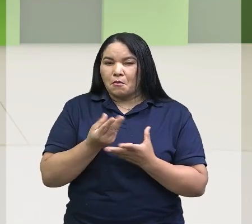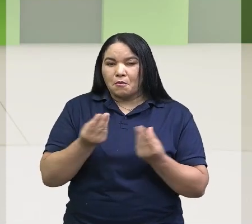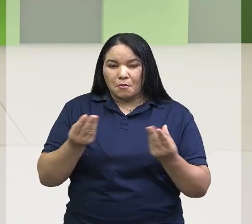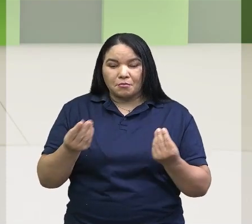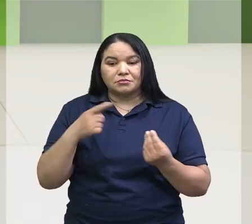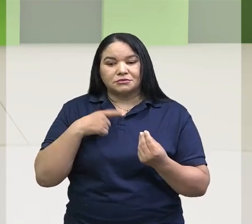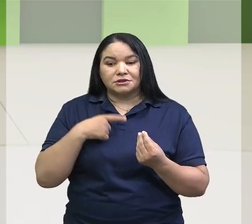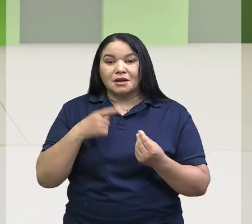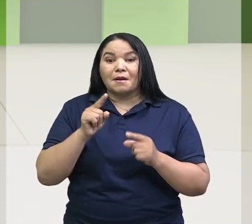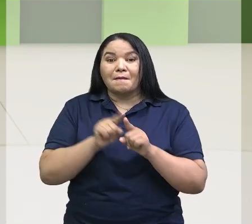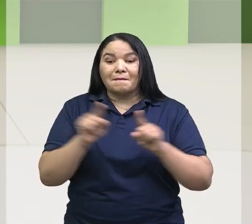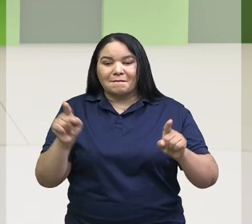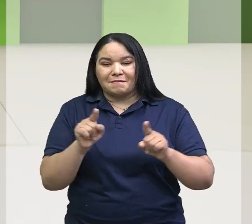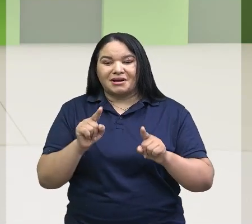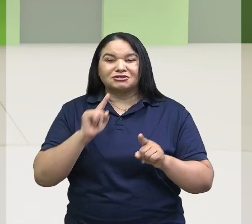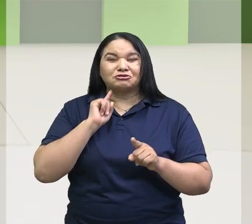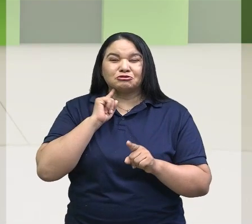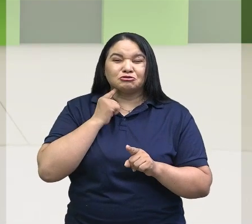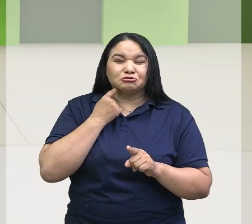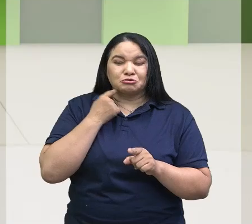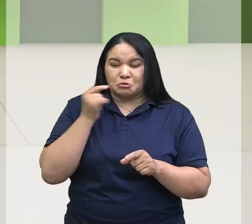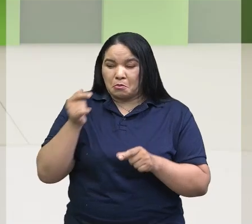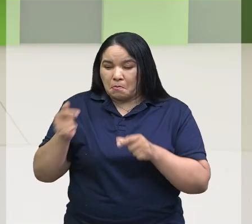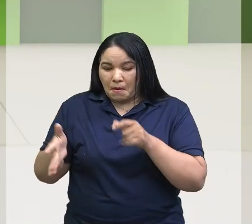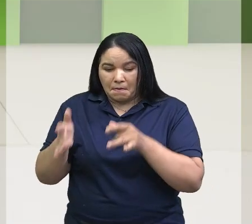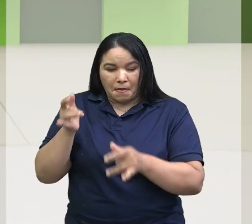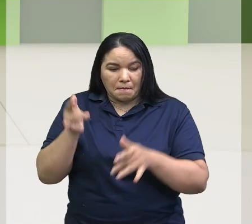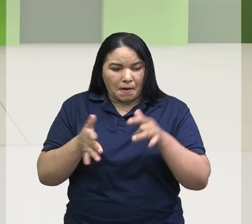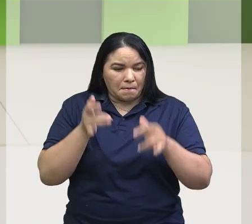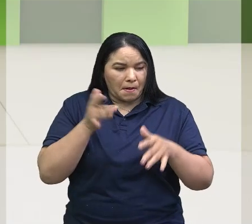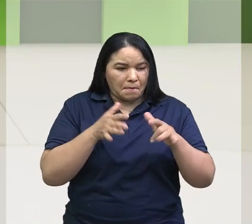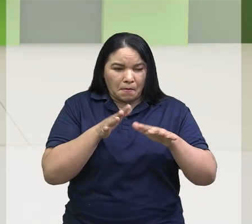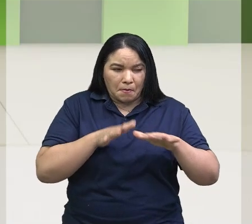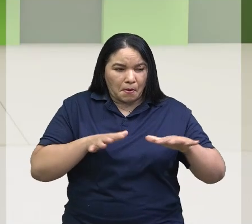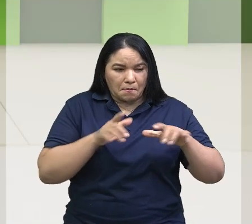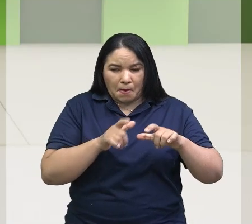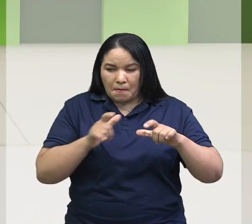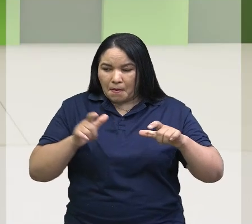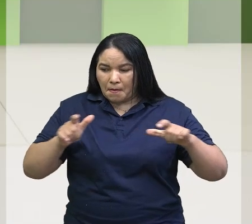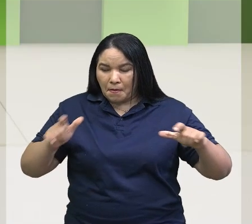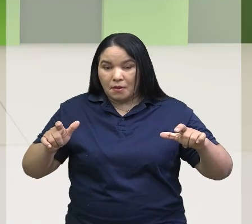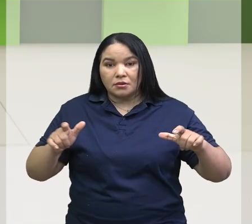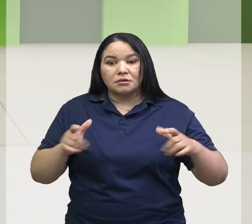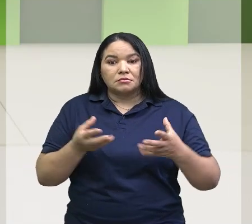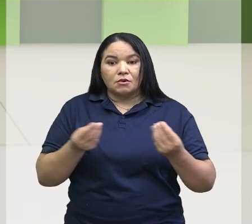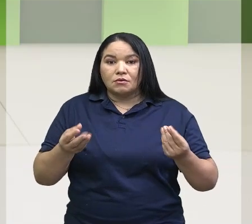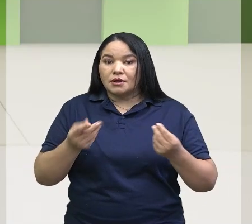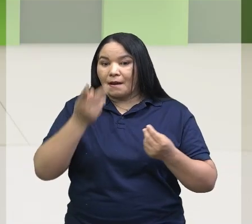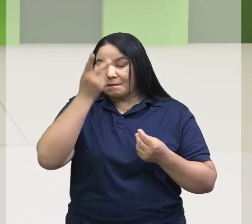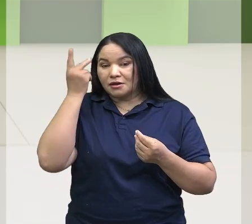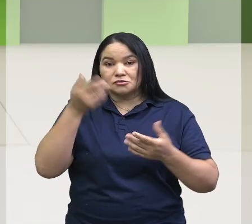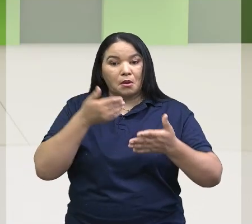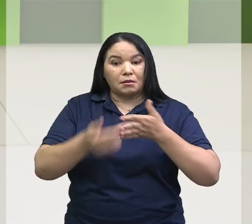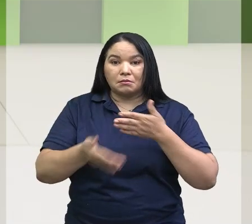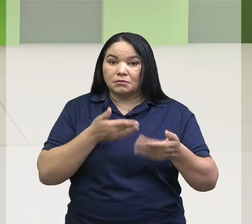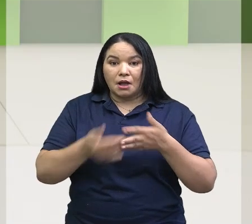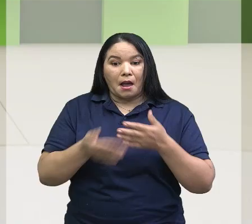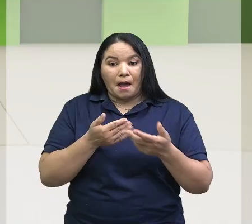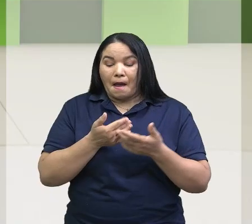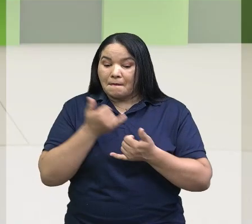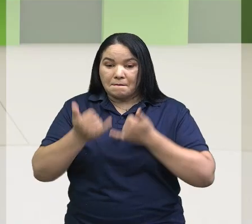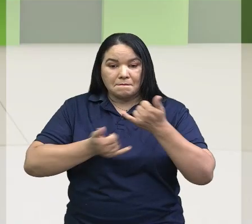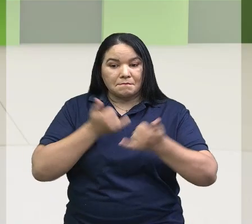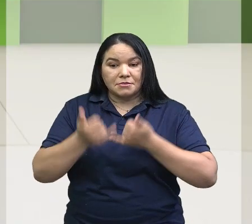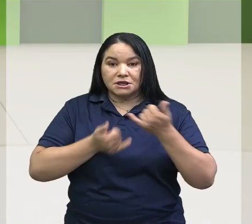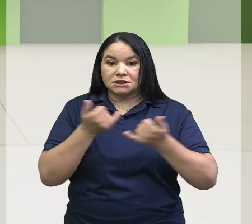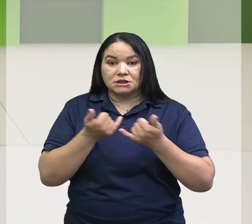como está sujo. Olha a quantidade de lixo que a gente tem depositado ali nessa região e as pessoas estão ali, né, brincando. Olha a